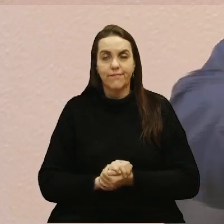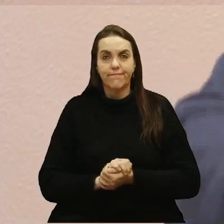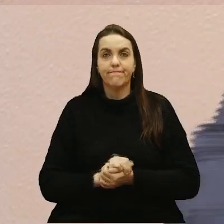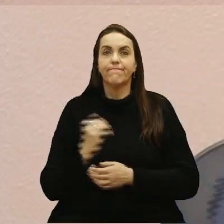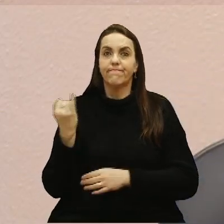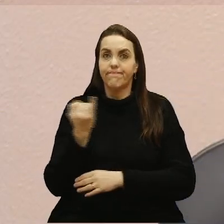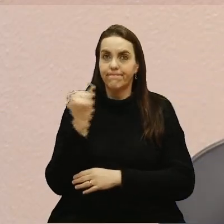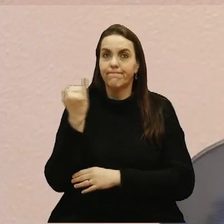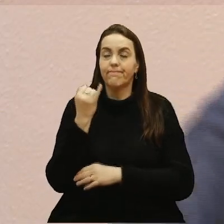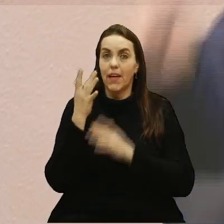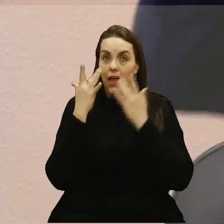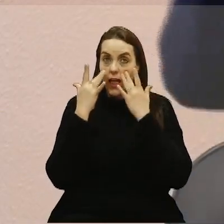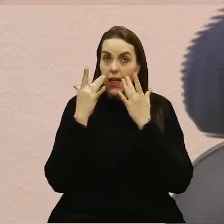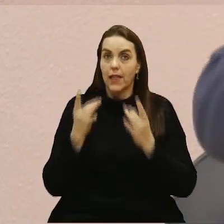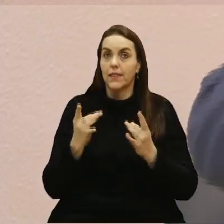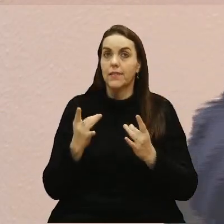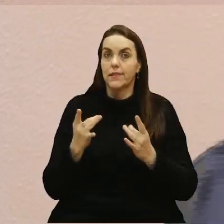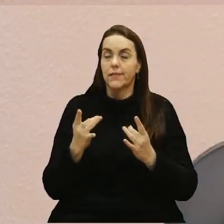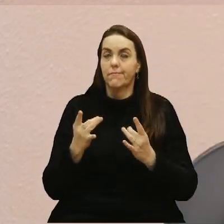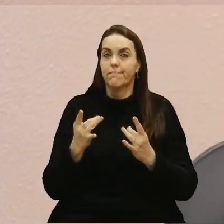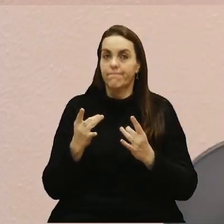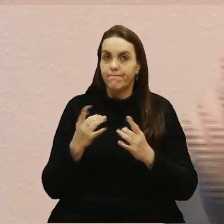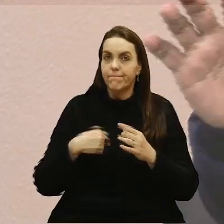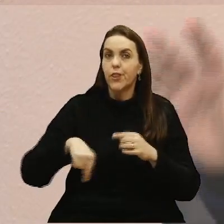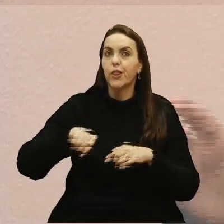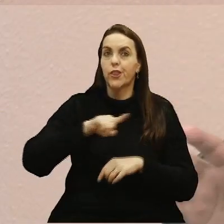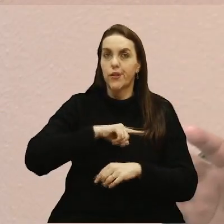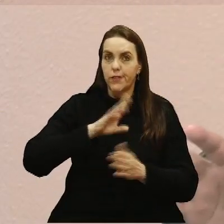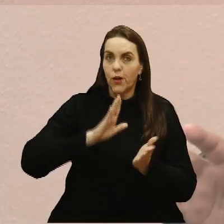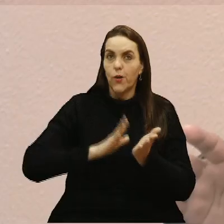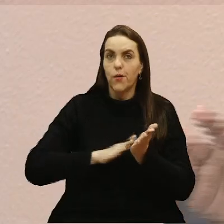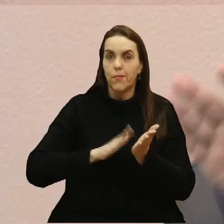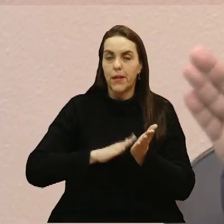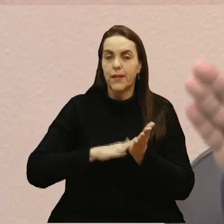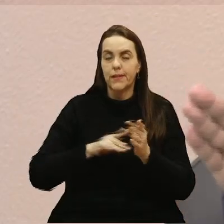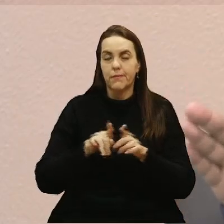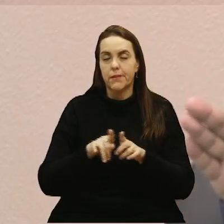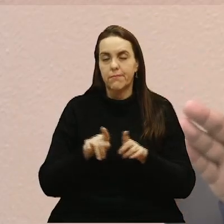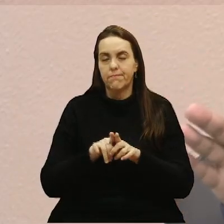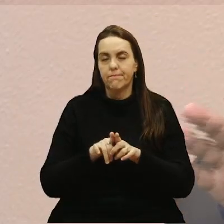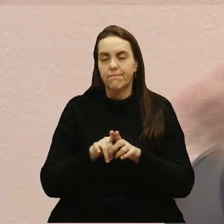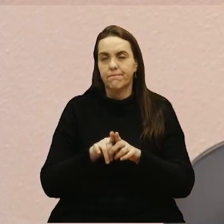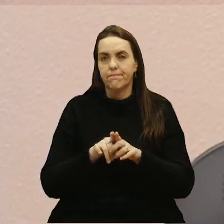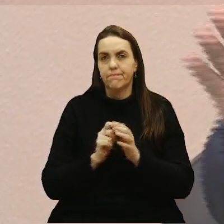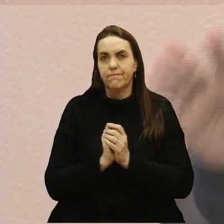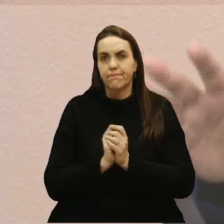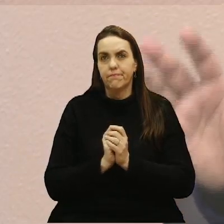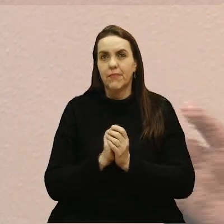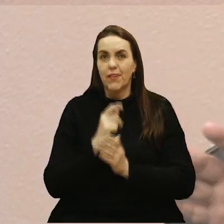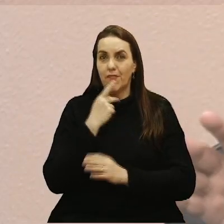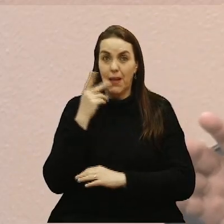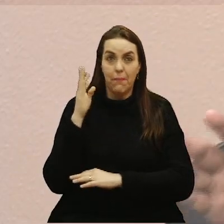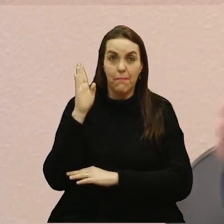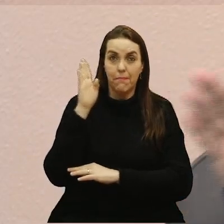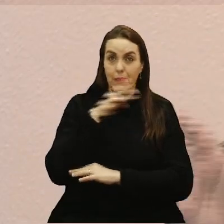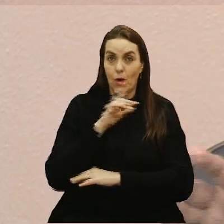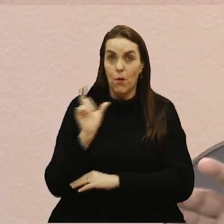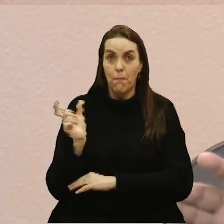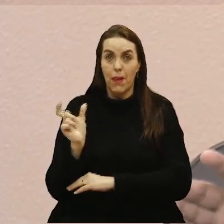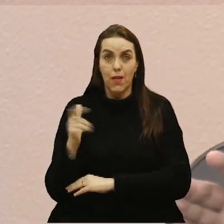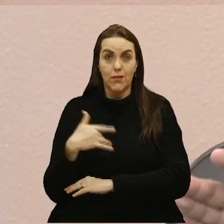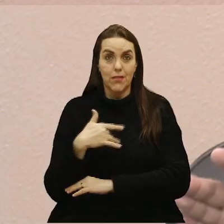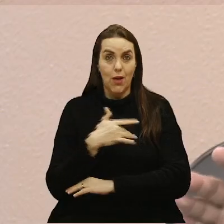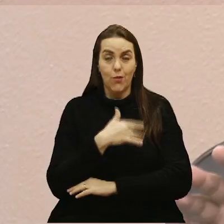ficarmos atentos, fazermos as cobranças. Aliás, falar mal de plano de saúde em